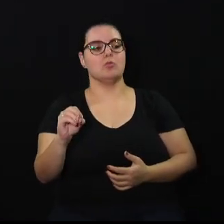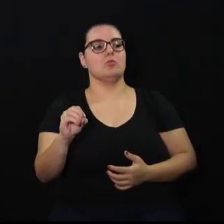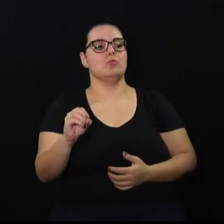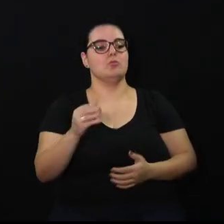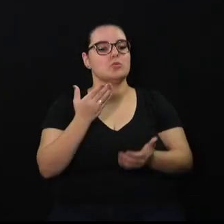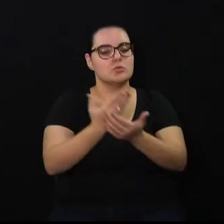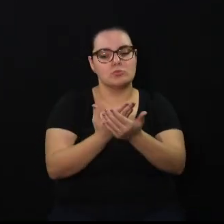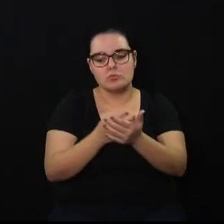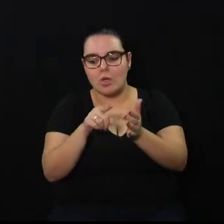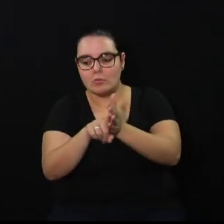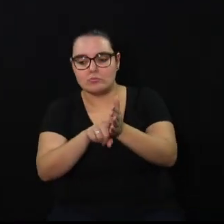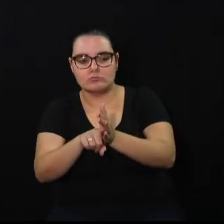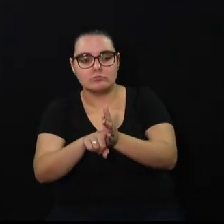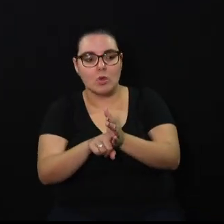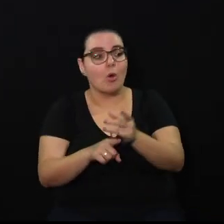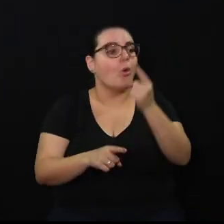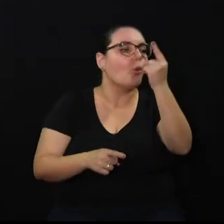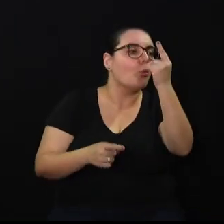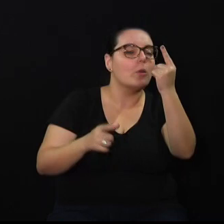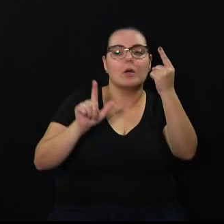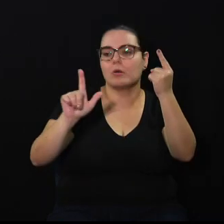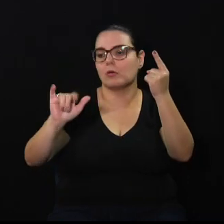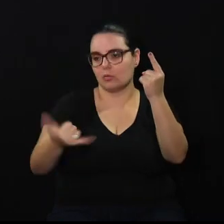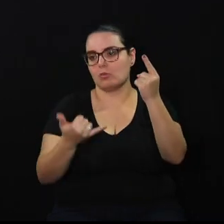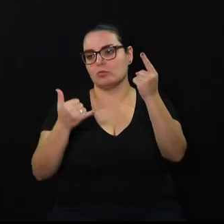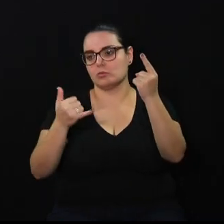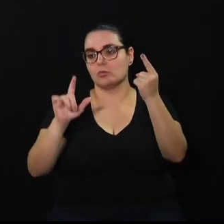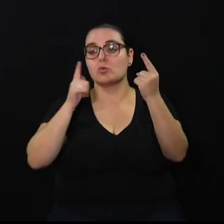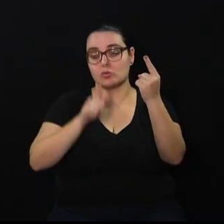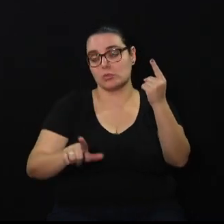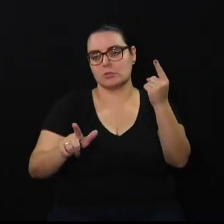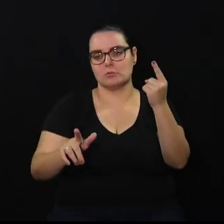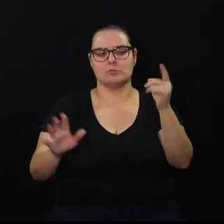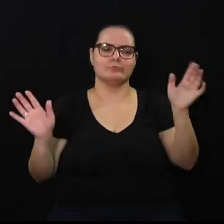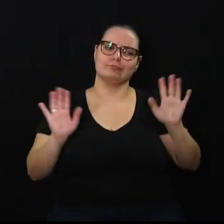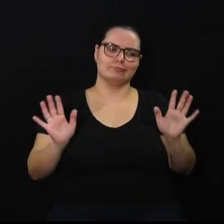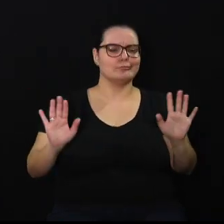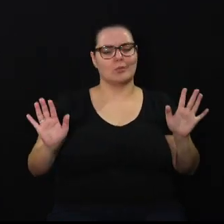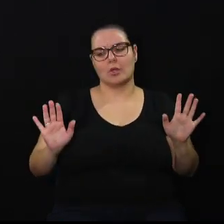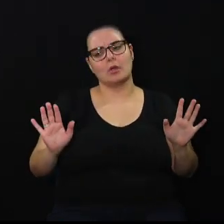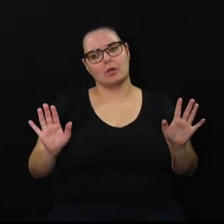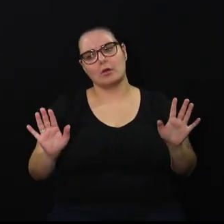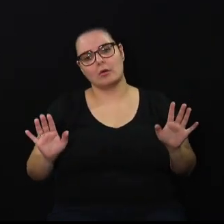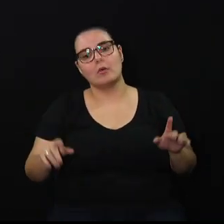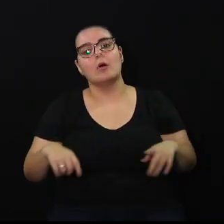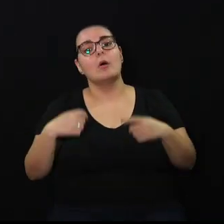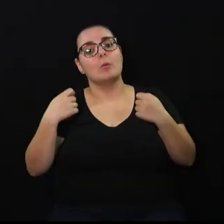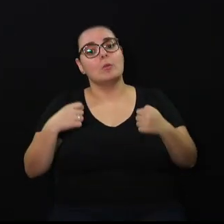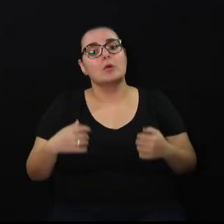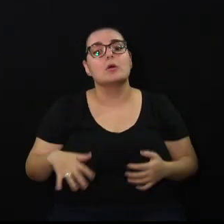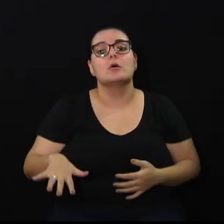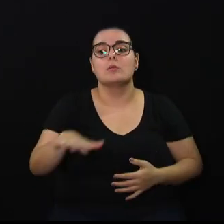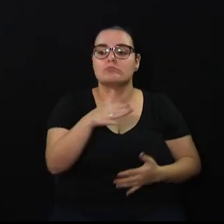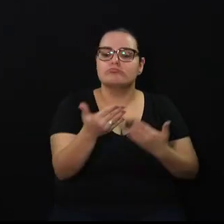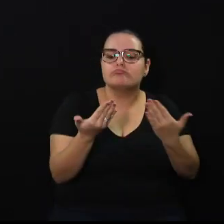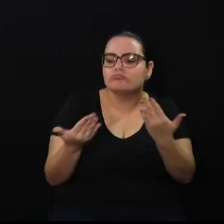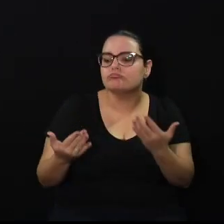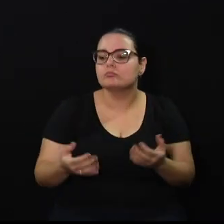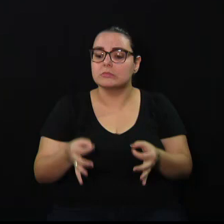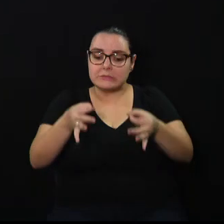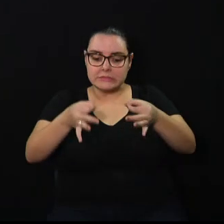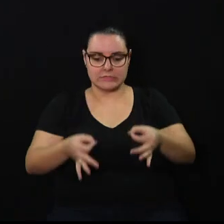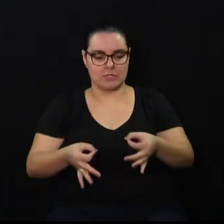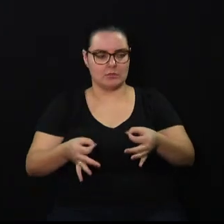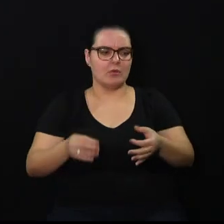né então eu acho que falta muito isso é para os profissionais hoje tanto na escola quanto os terapeutas